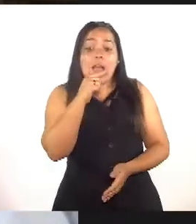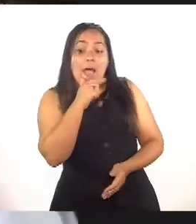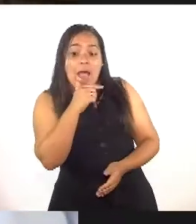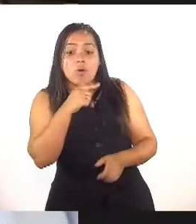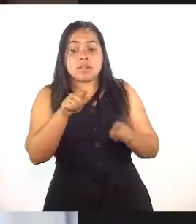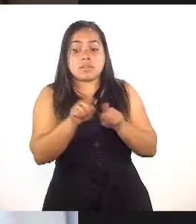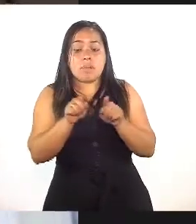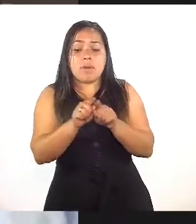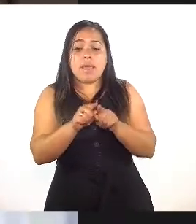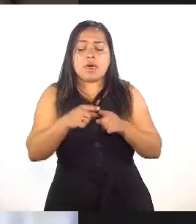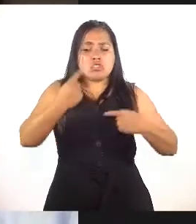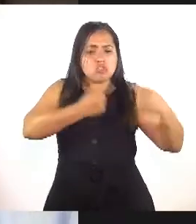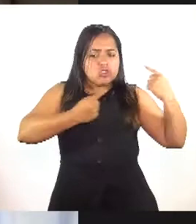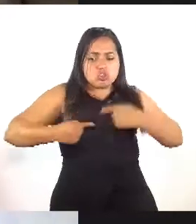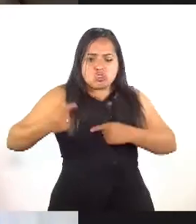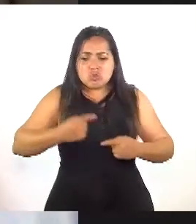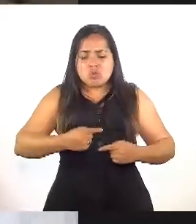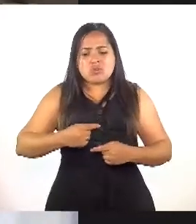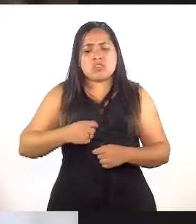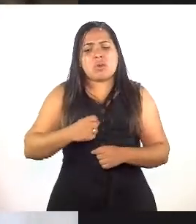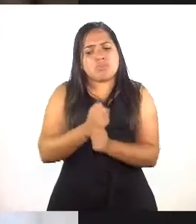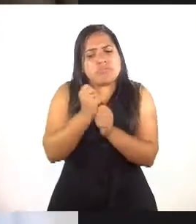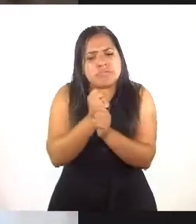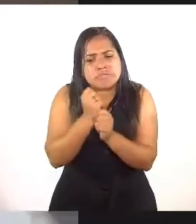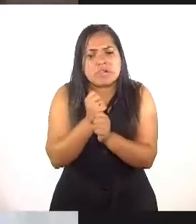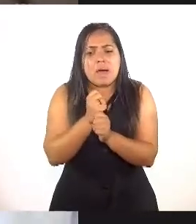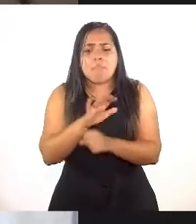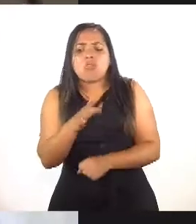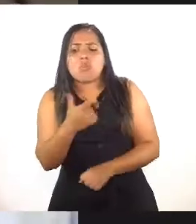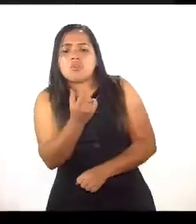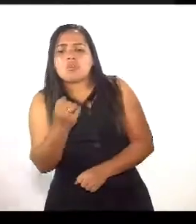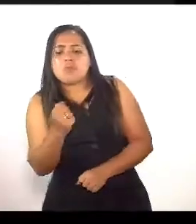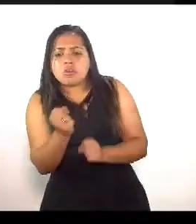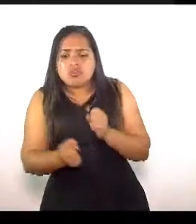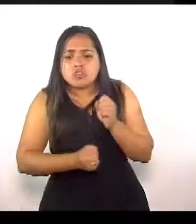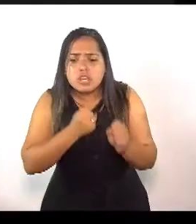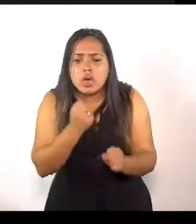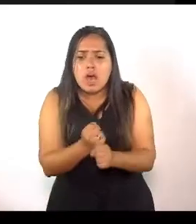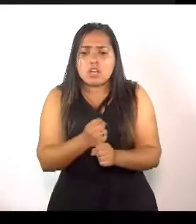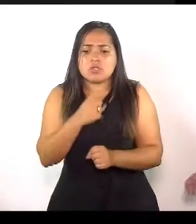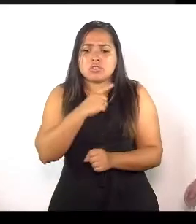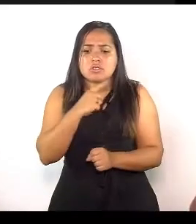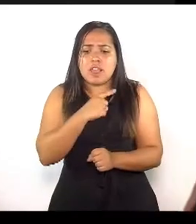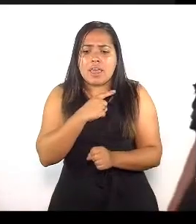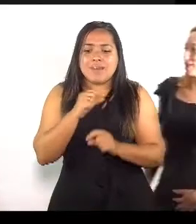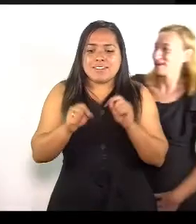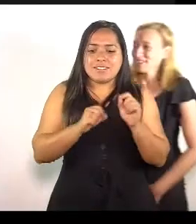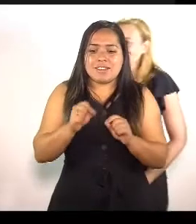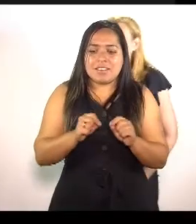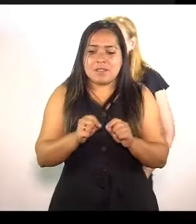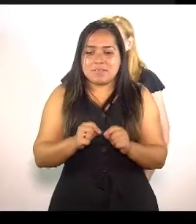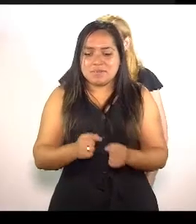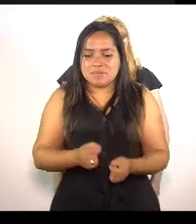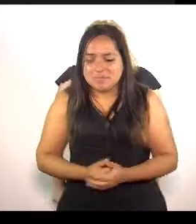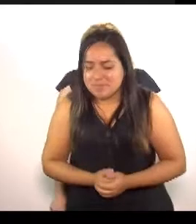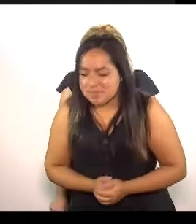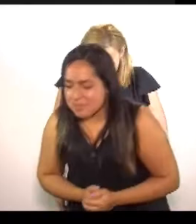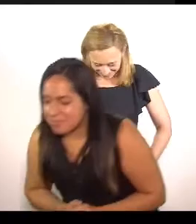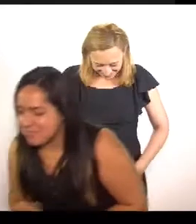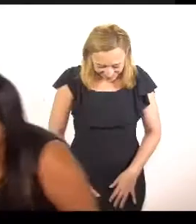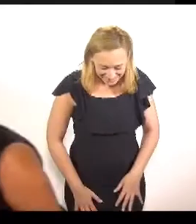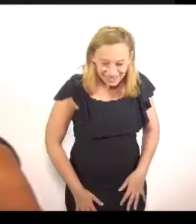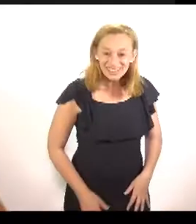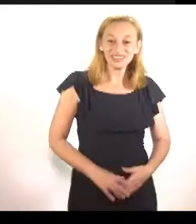se discute isso. Nós estamos há 28 anos na política e a história é sempre a mesma. Sempre a Baixada fica